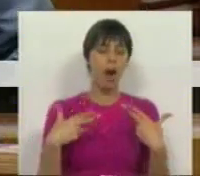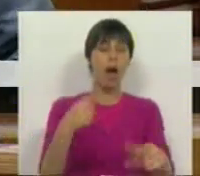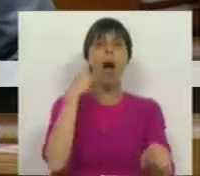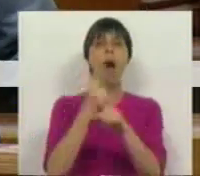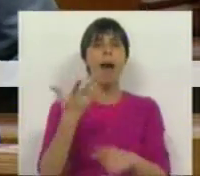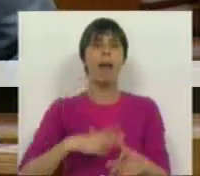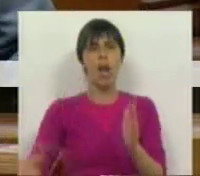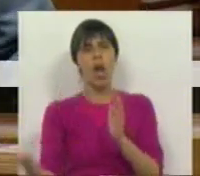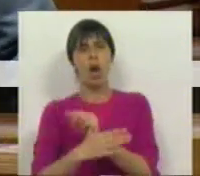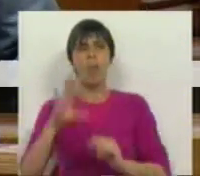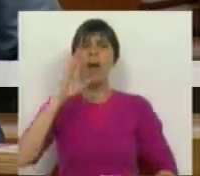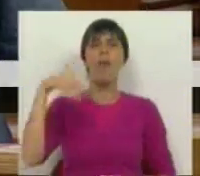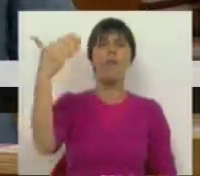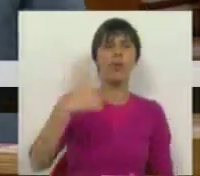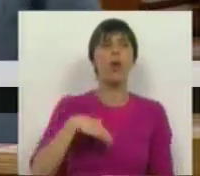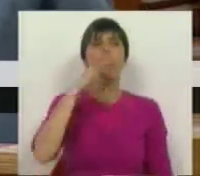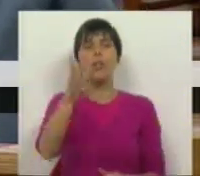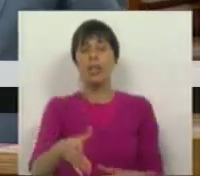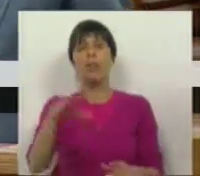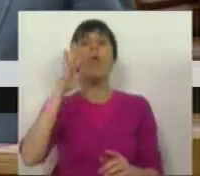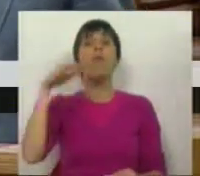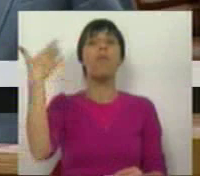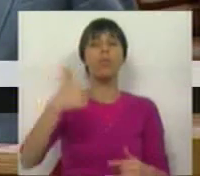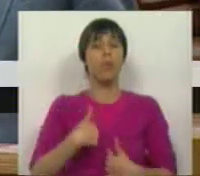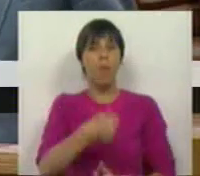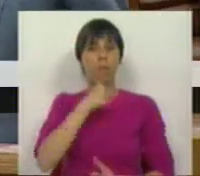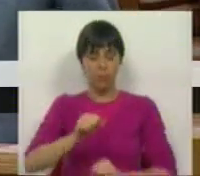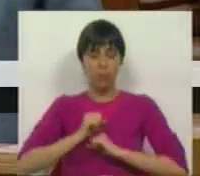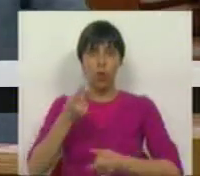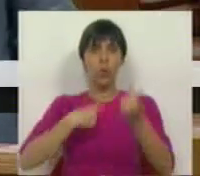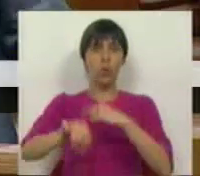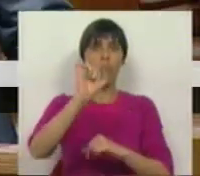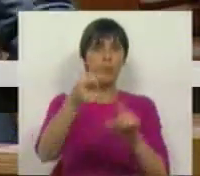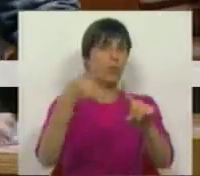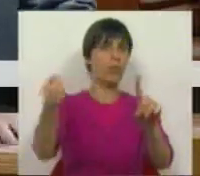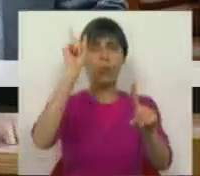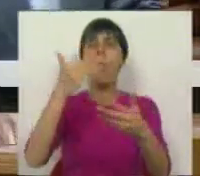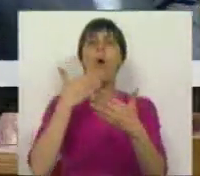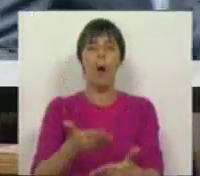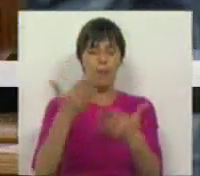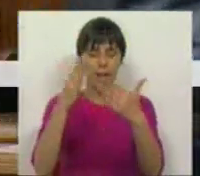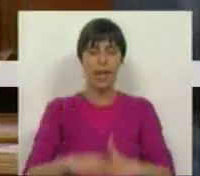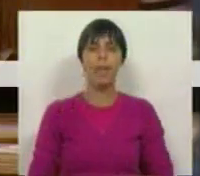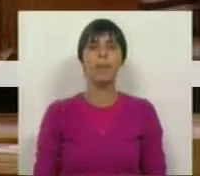aqueles que nos querem roubar o futuro. Nós dizemos que o futuro está nas nossas mãos e não nas mãos deles. Muito obrigado.